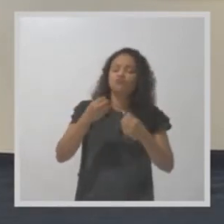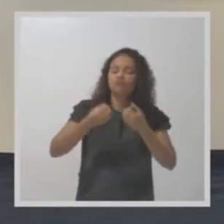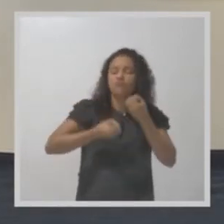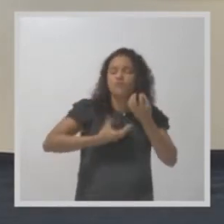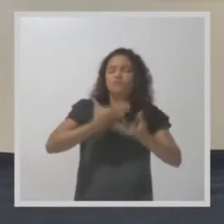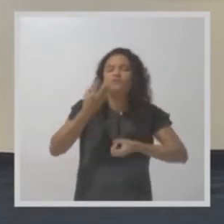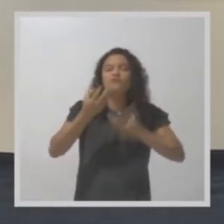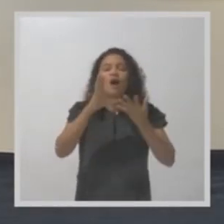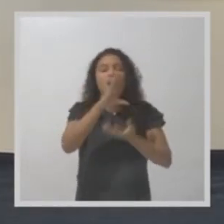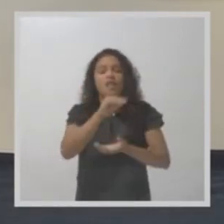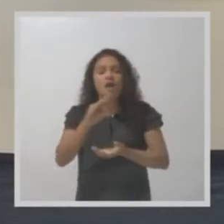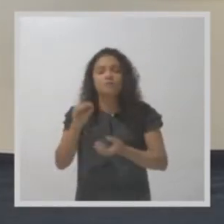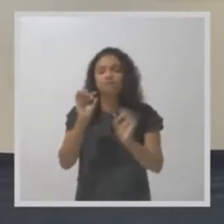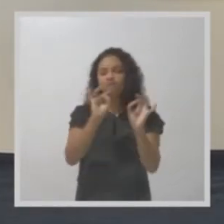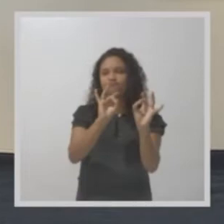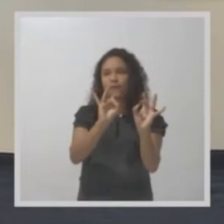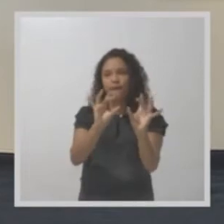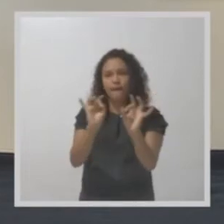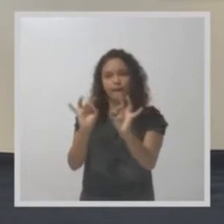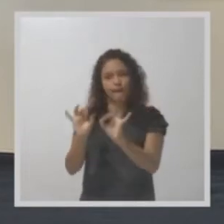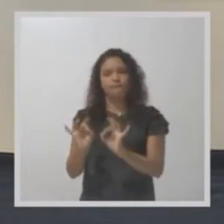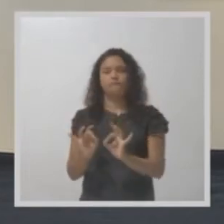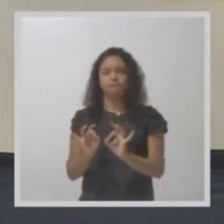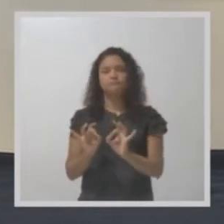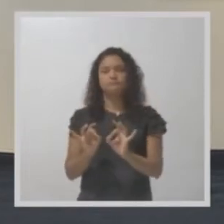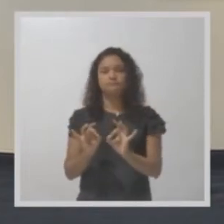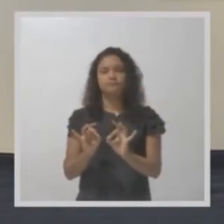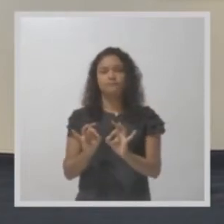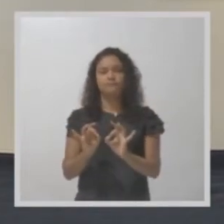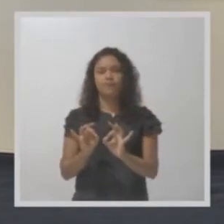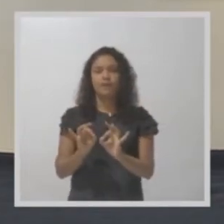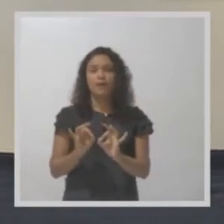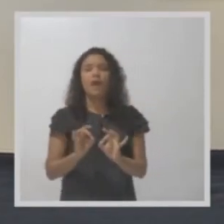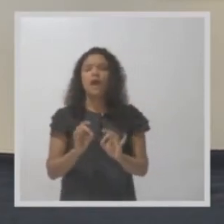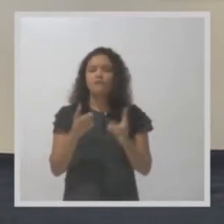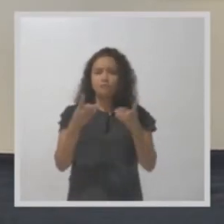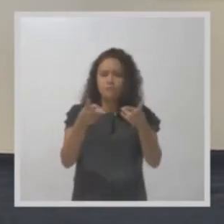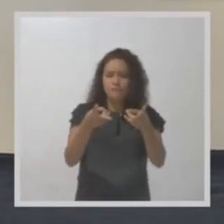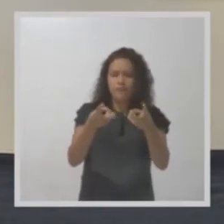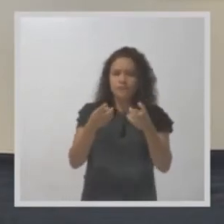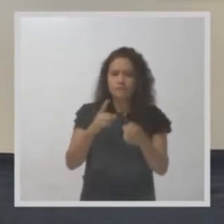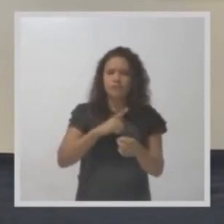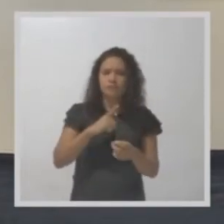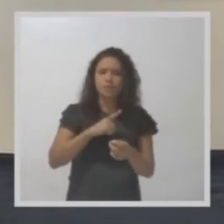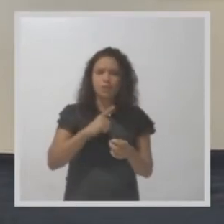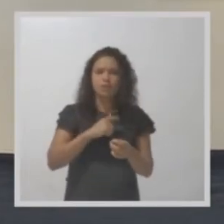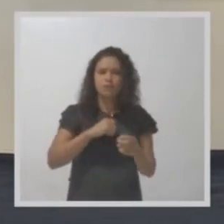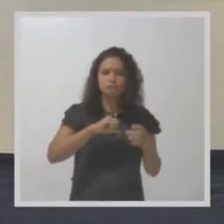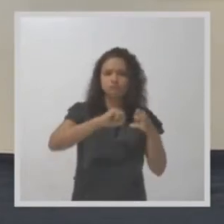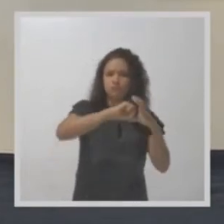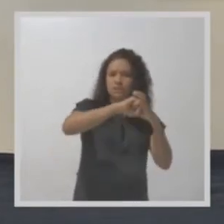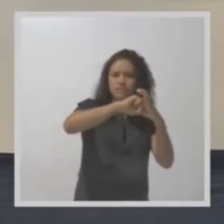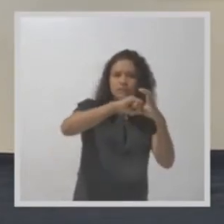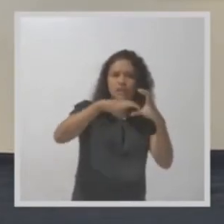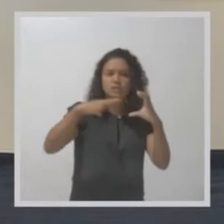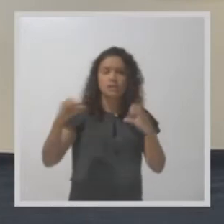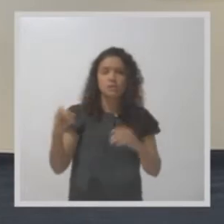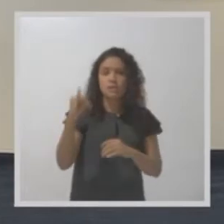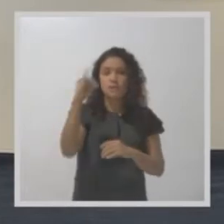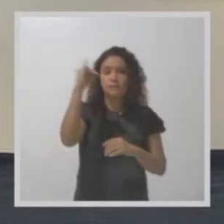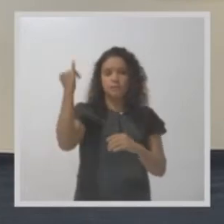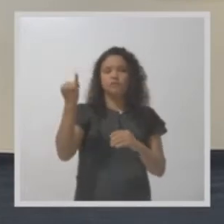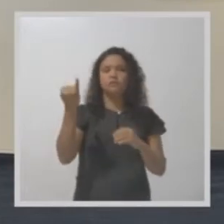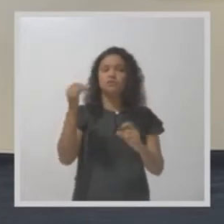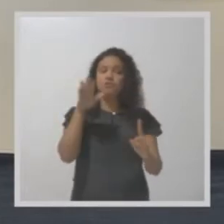outro. E nós vamos ver que existem vários fatores que influenciam nessa